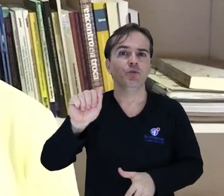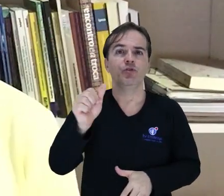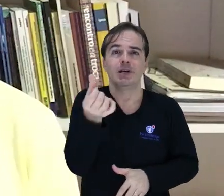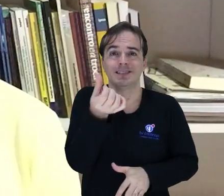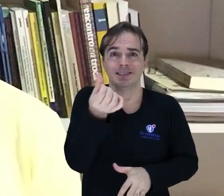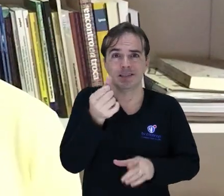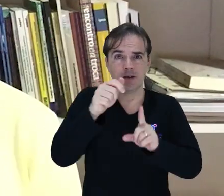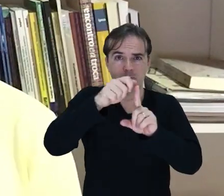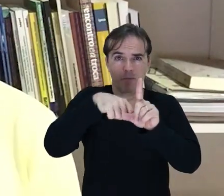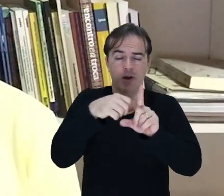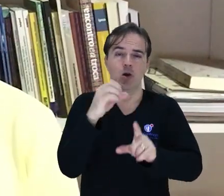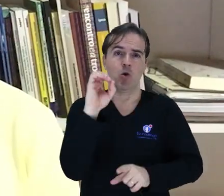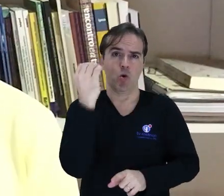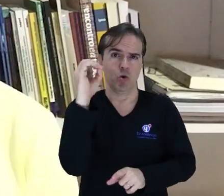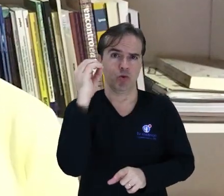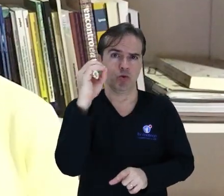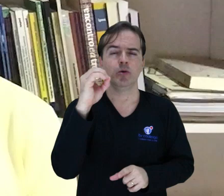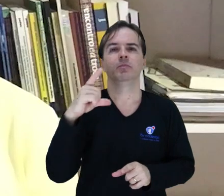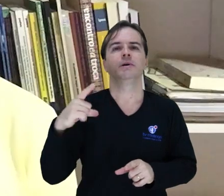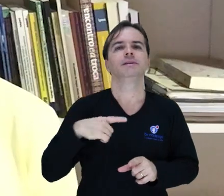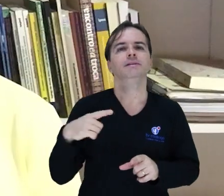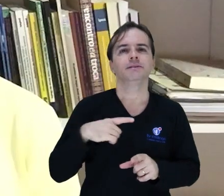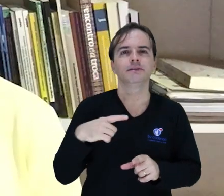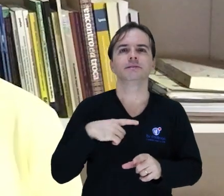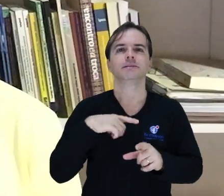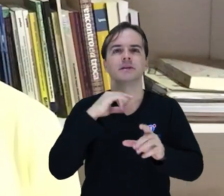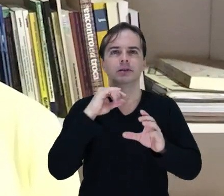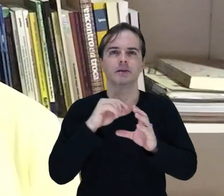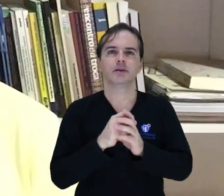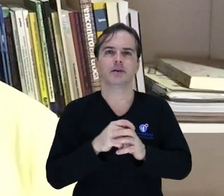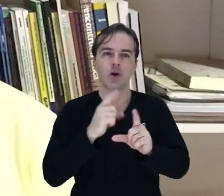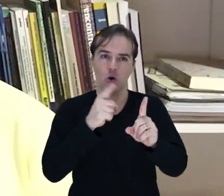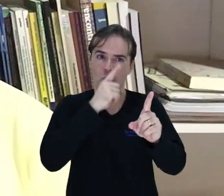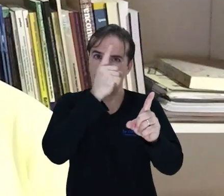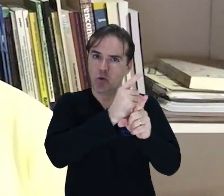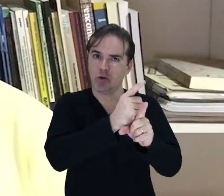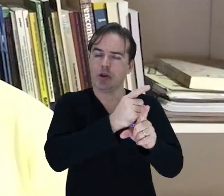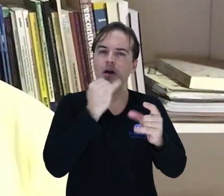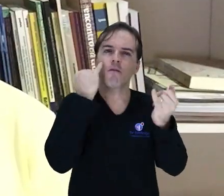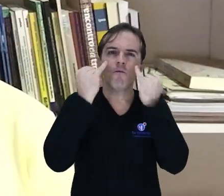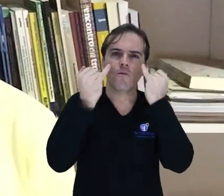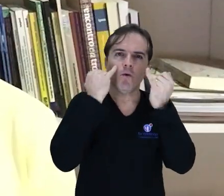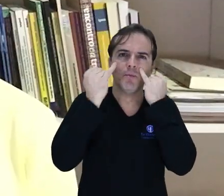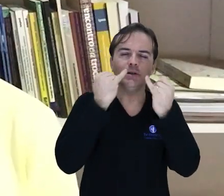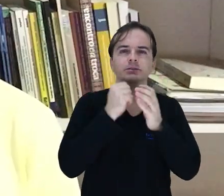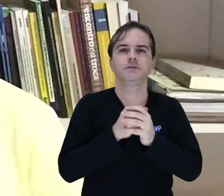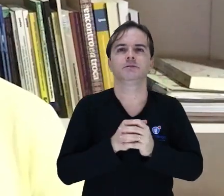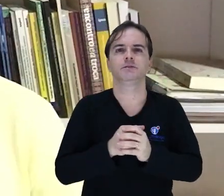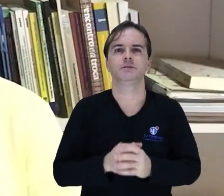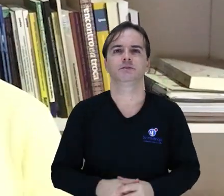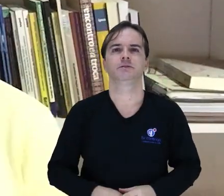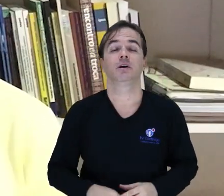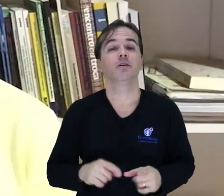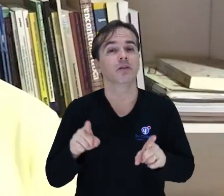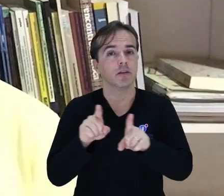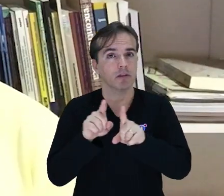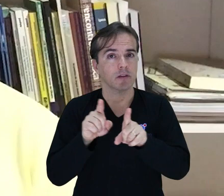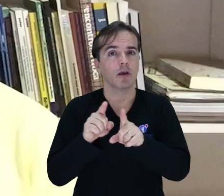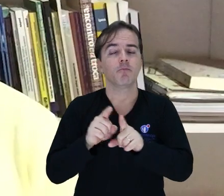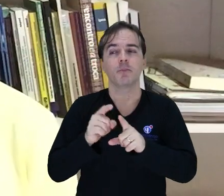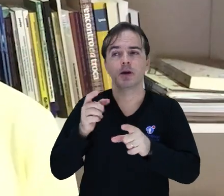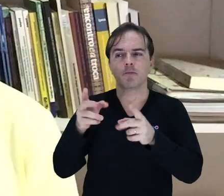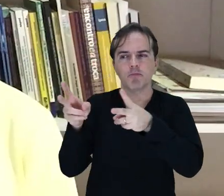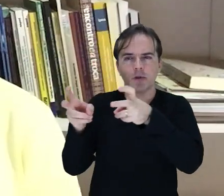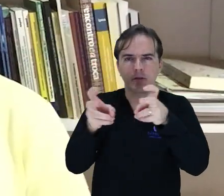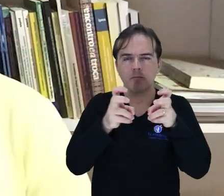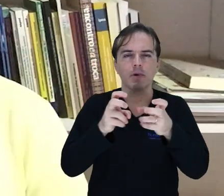a partir do dia 6 de outubro, né, vocês poderão encontrar aí as informações, né, e inclusive perceber